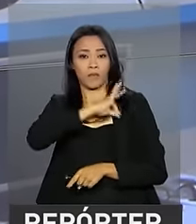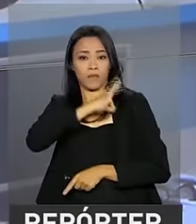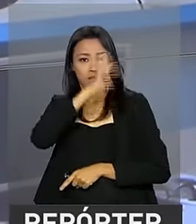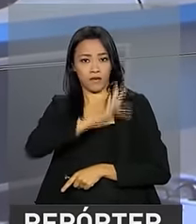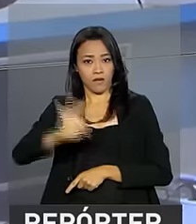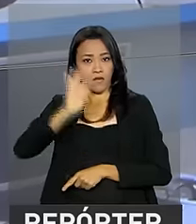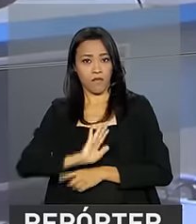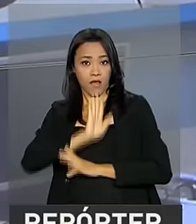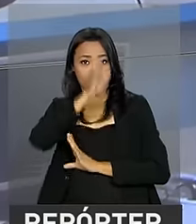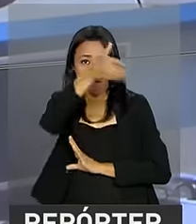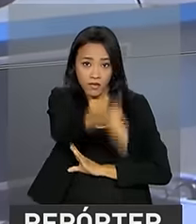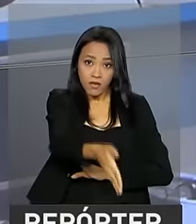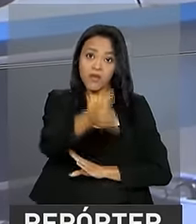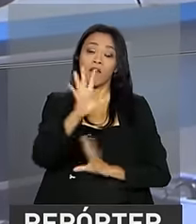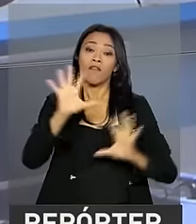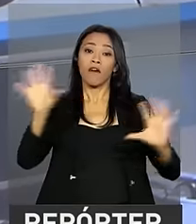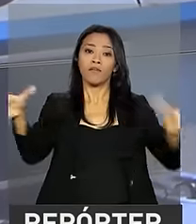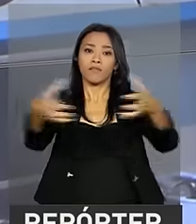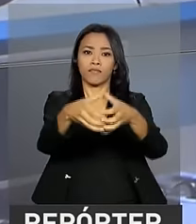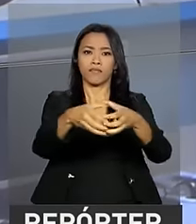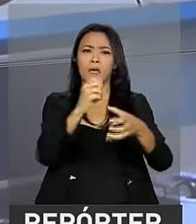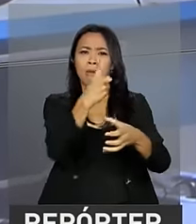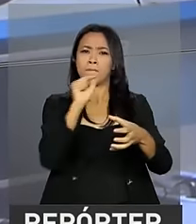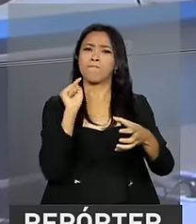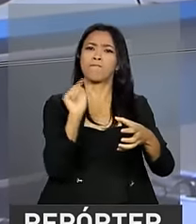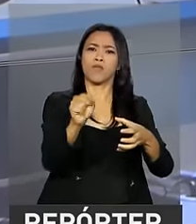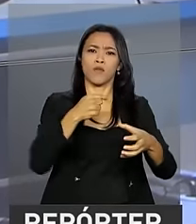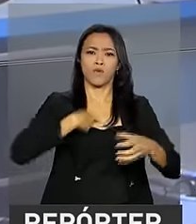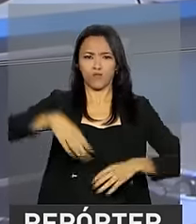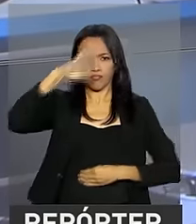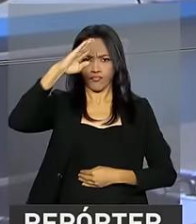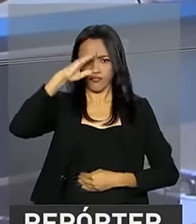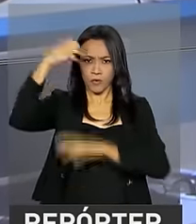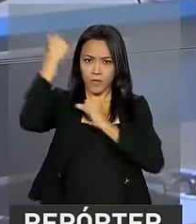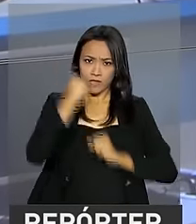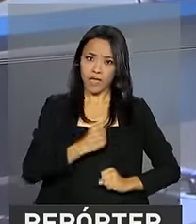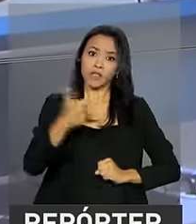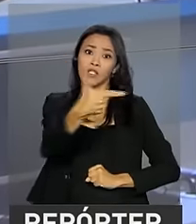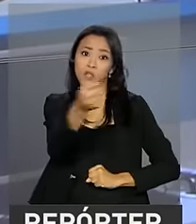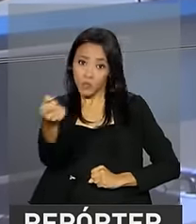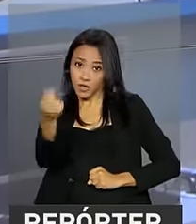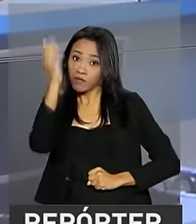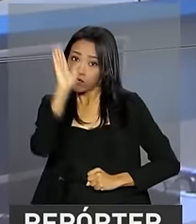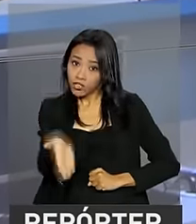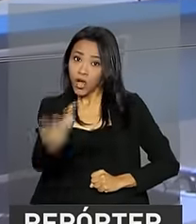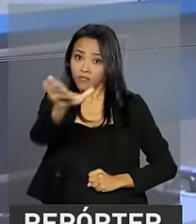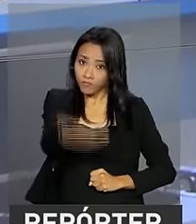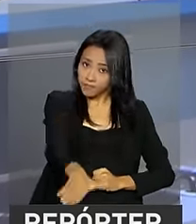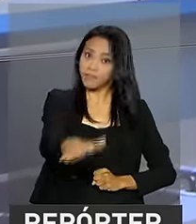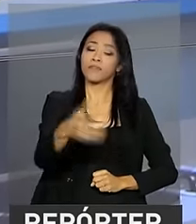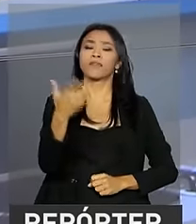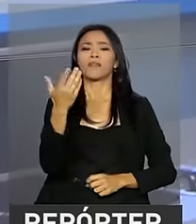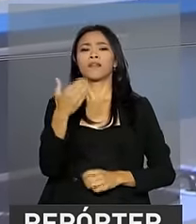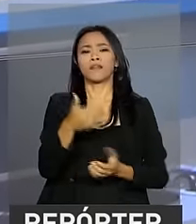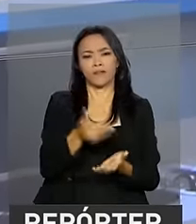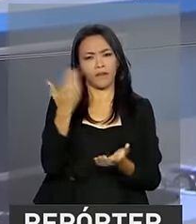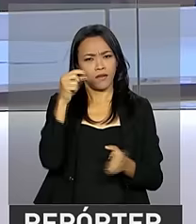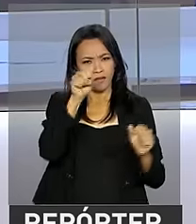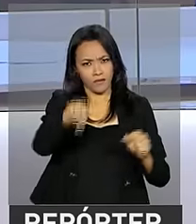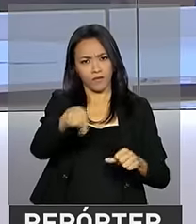eles vão se juntar aos 1000 militares do exército e 200 da força nacional que já estão no estado desde o início iní desta